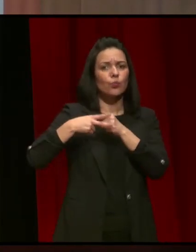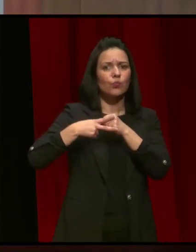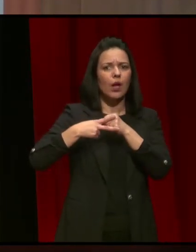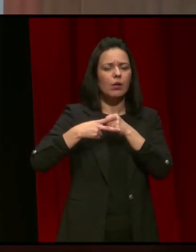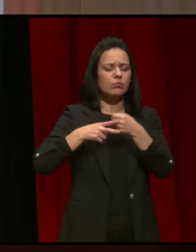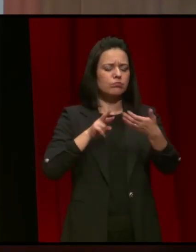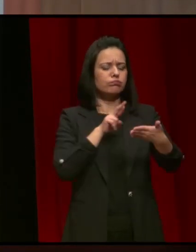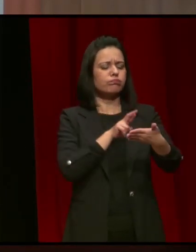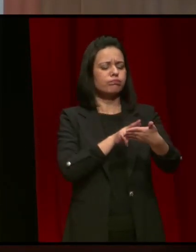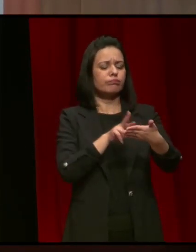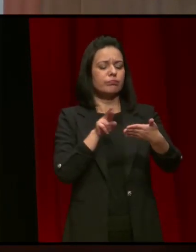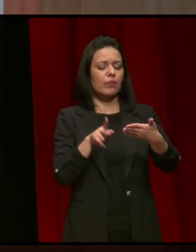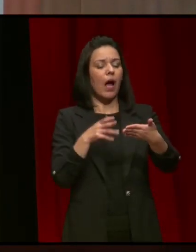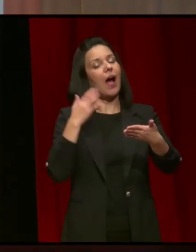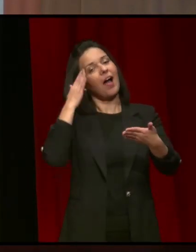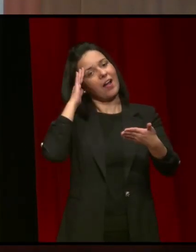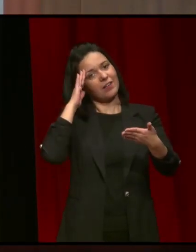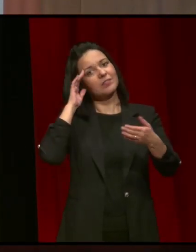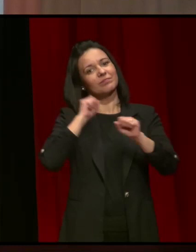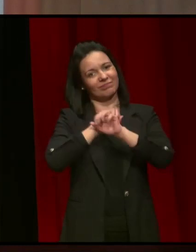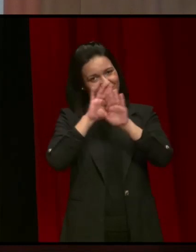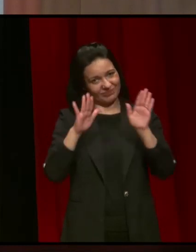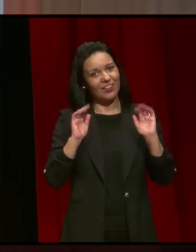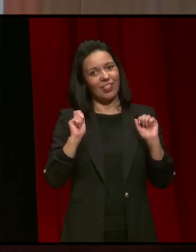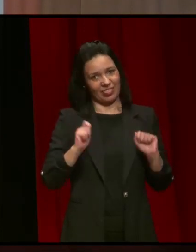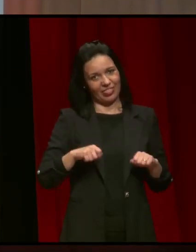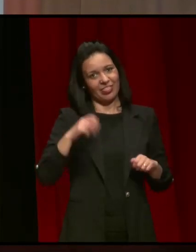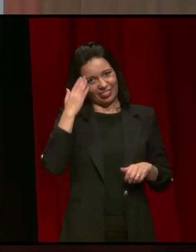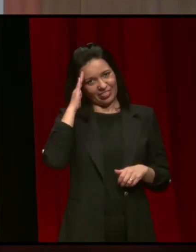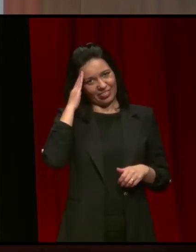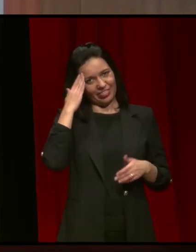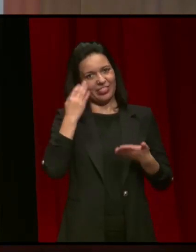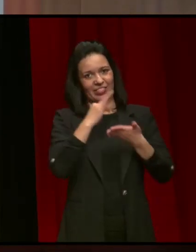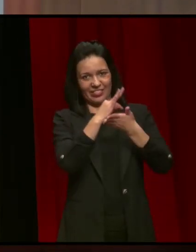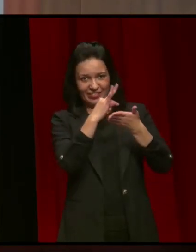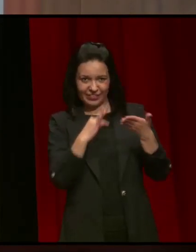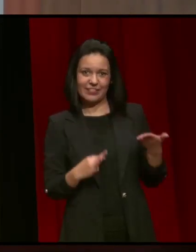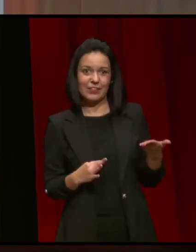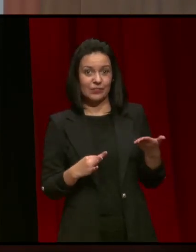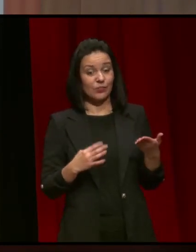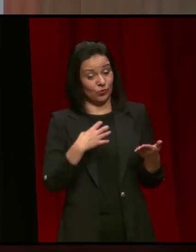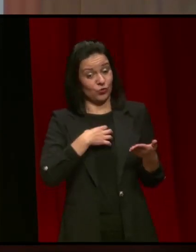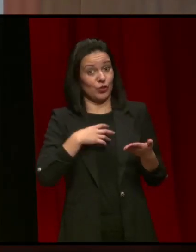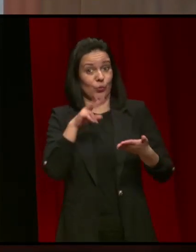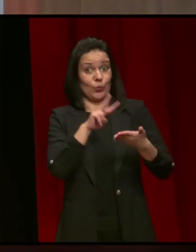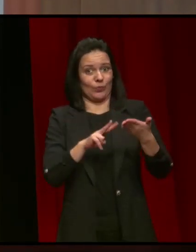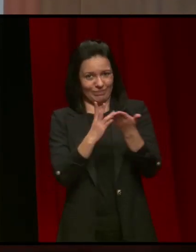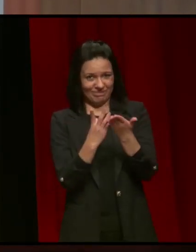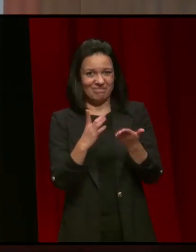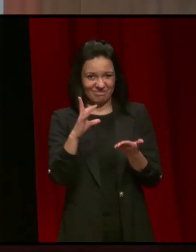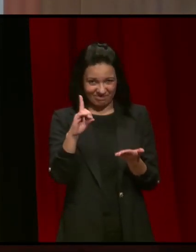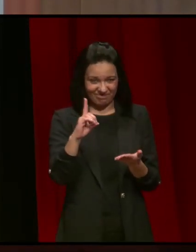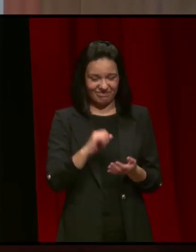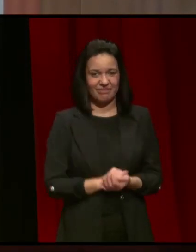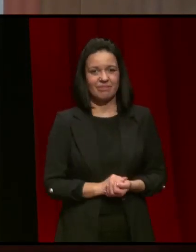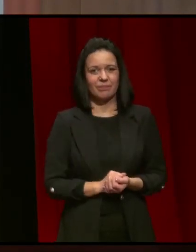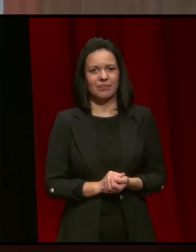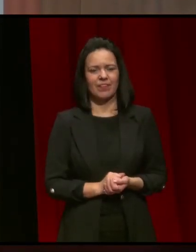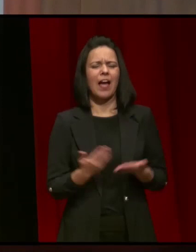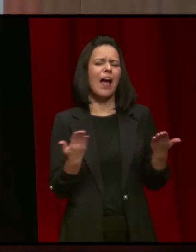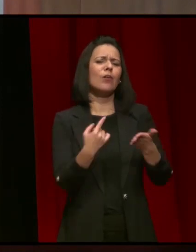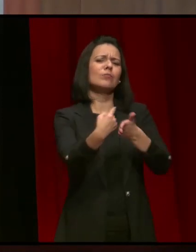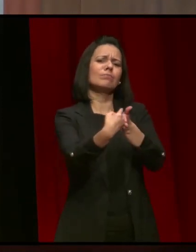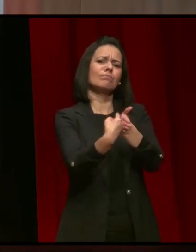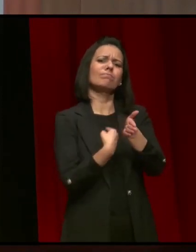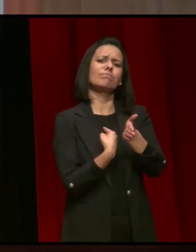isso ajuda a você compreender o texto. Tá? Isso é só uma pincelada sobre leitura bíblica, assim em geral. Voltando à pergunta que